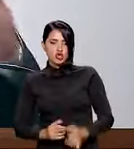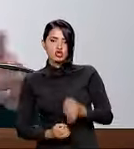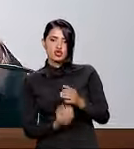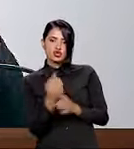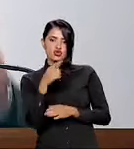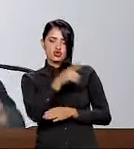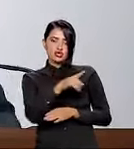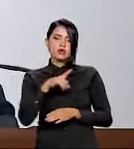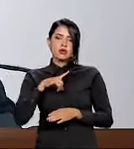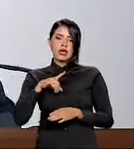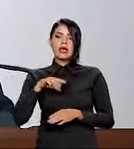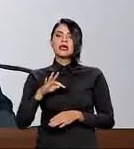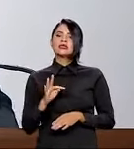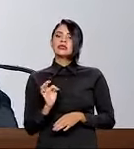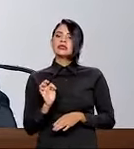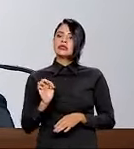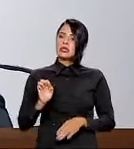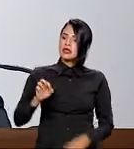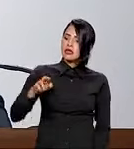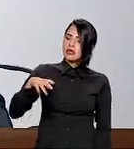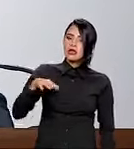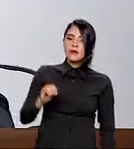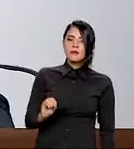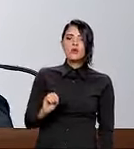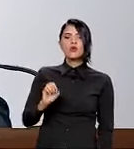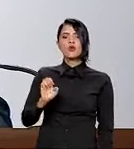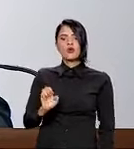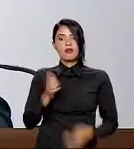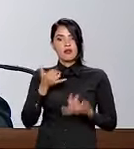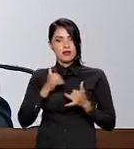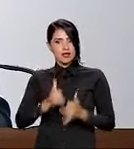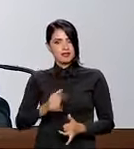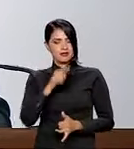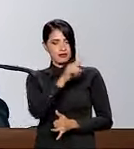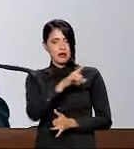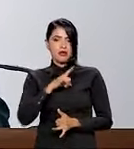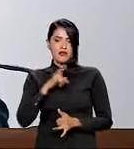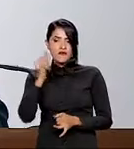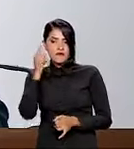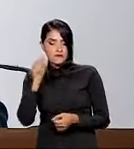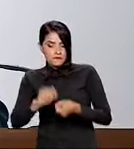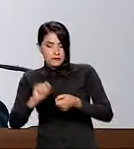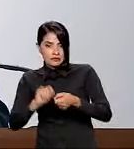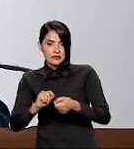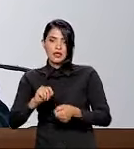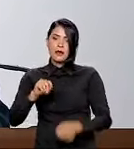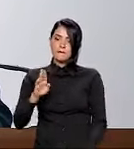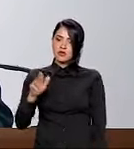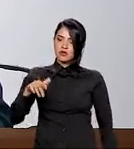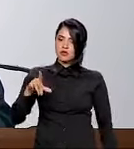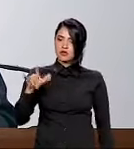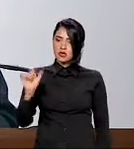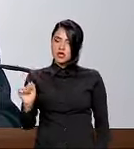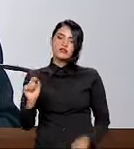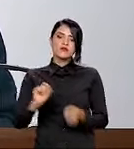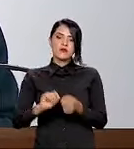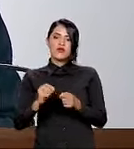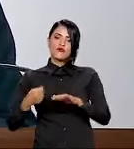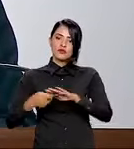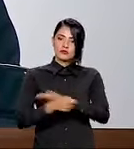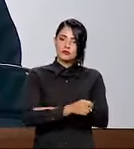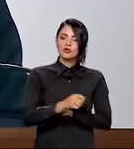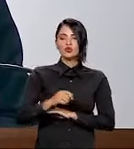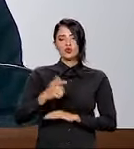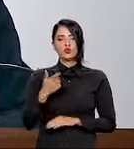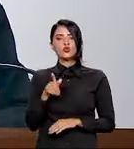da termoelétrica para a Argentina, como fazer com que o BNDES trabalhe a questão do financiamento do gasoduto para as